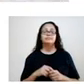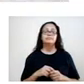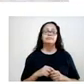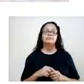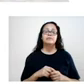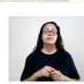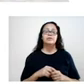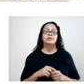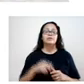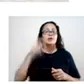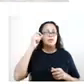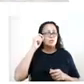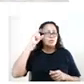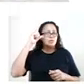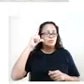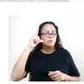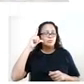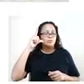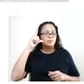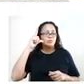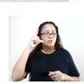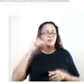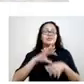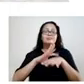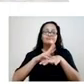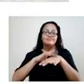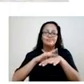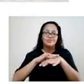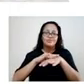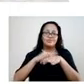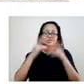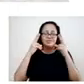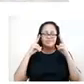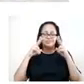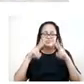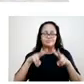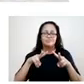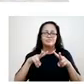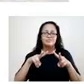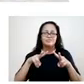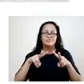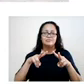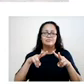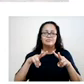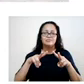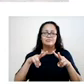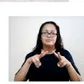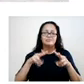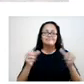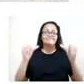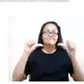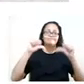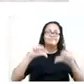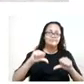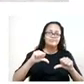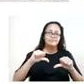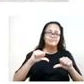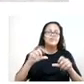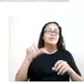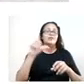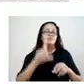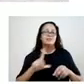campo cultural que as repercussões da peste negra são mais visíveis. O macabro instala-se na